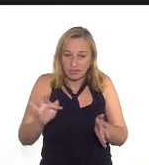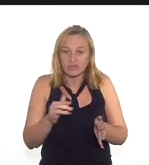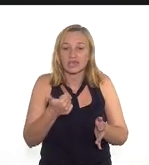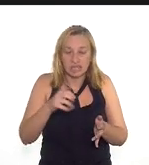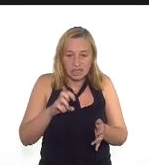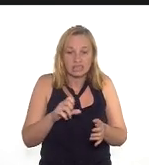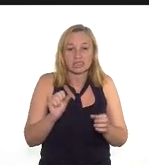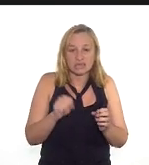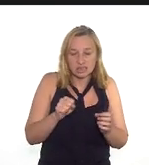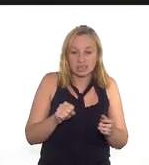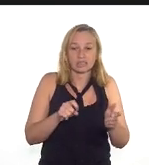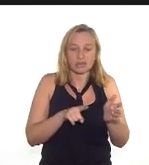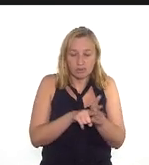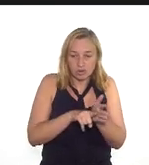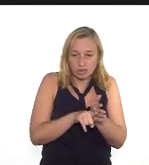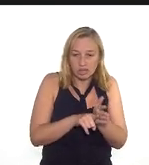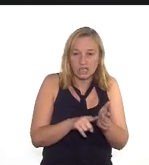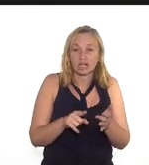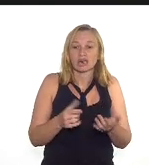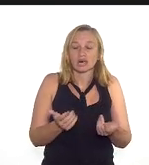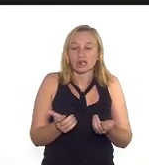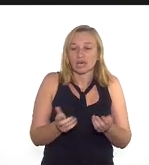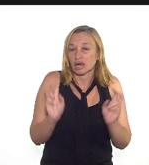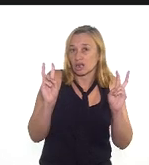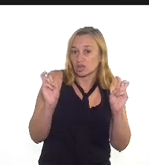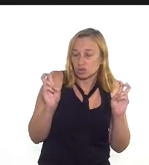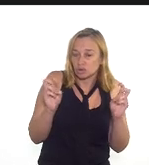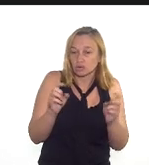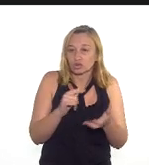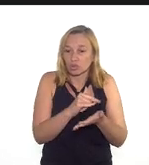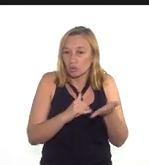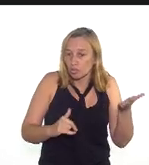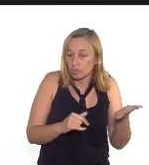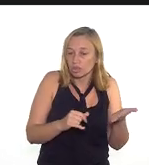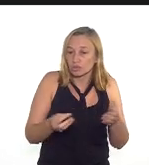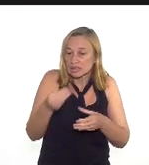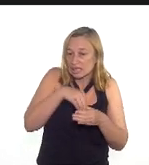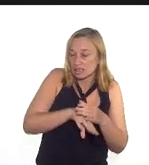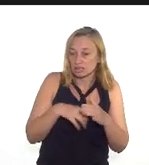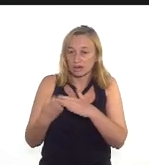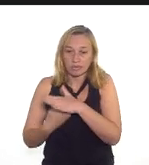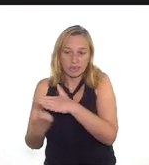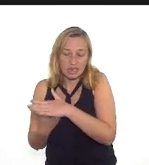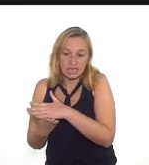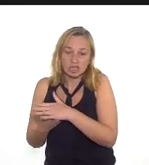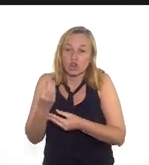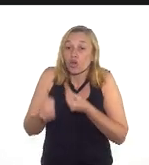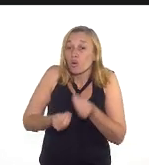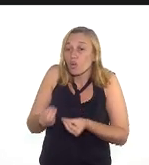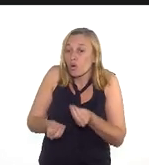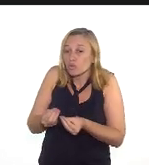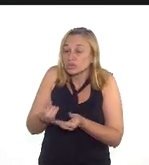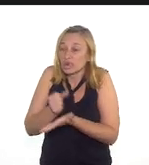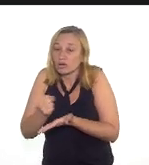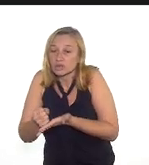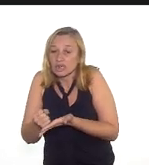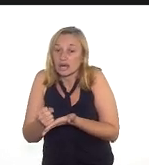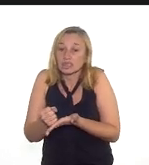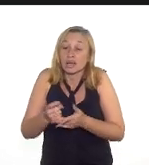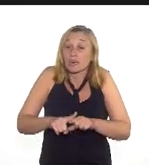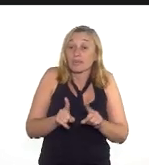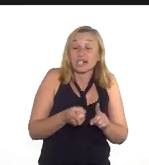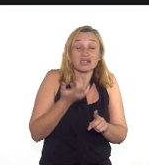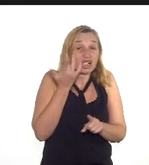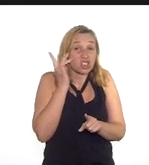de fiscalizar, sim, a gente iria ver situações de documentos internos da empresa, como é que está sendo a formação dos contratos, mas nos